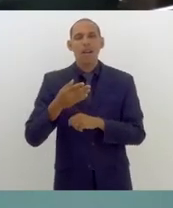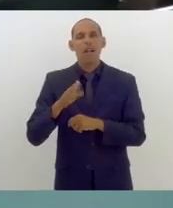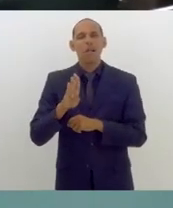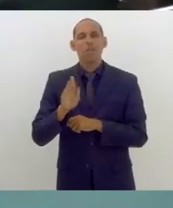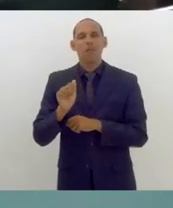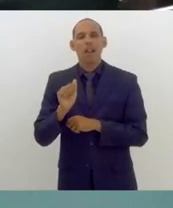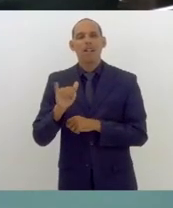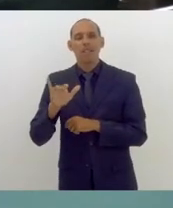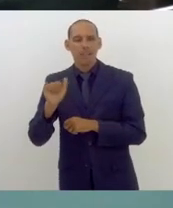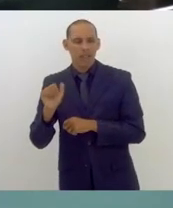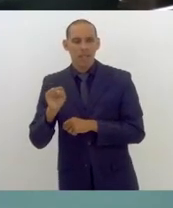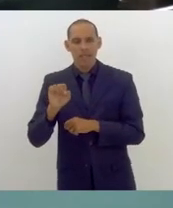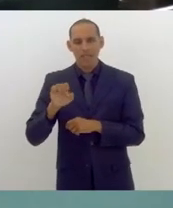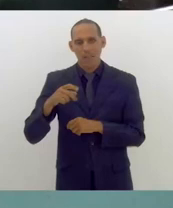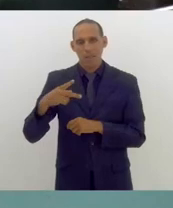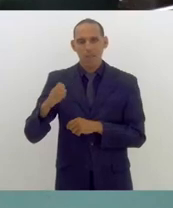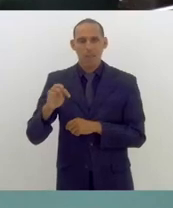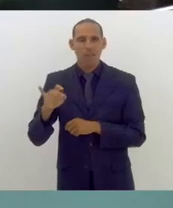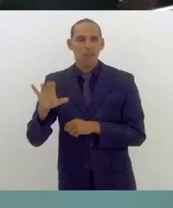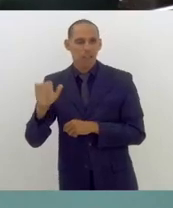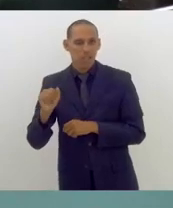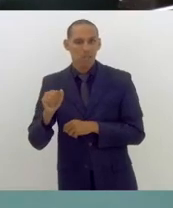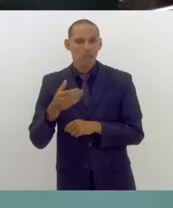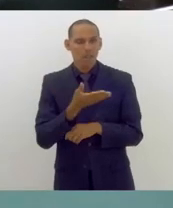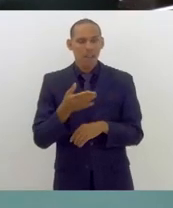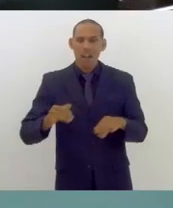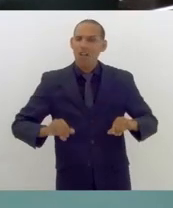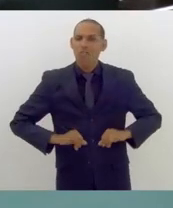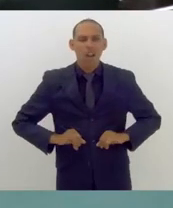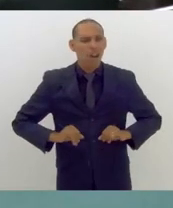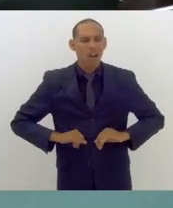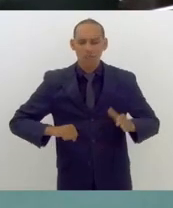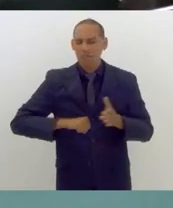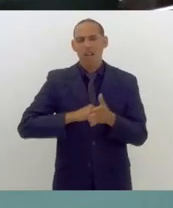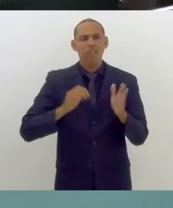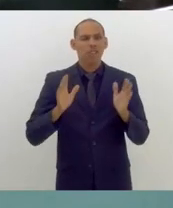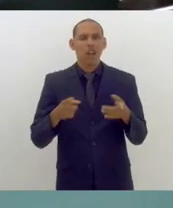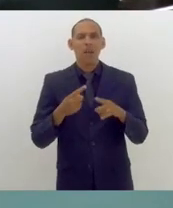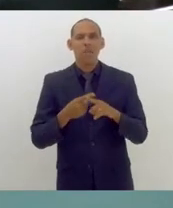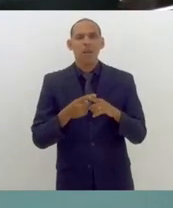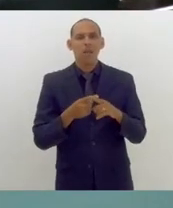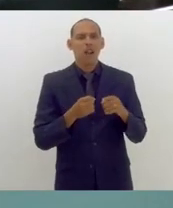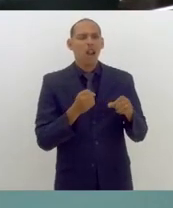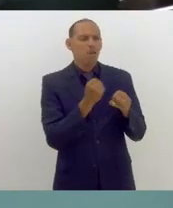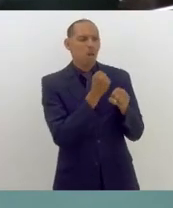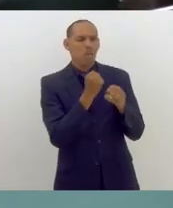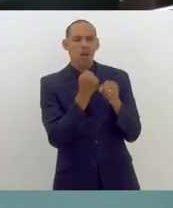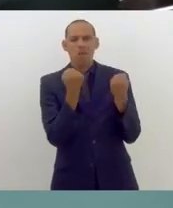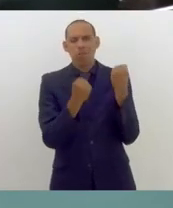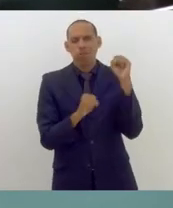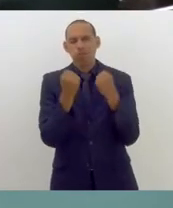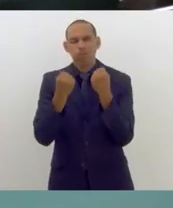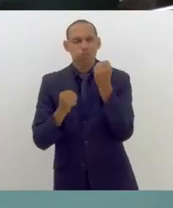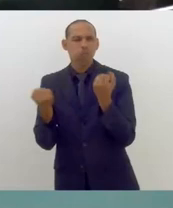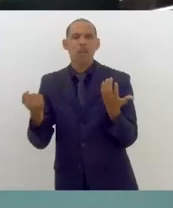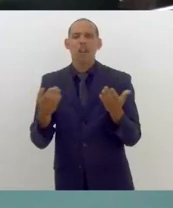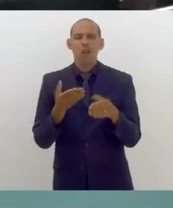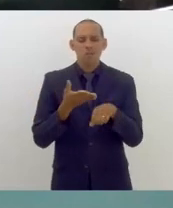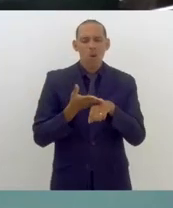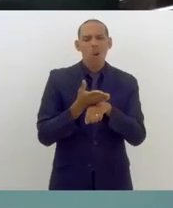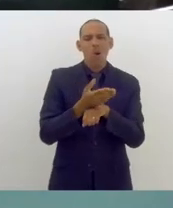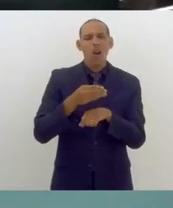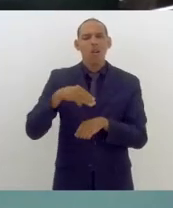nacional o pescador já impactado com grandes Empreendimentos industriais portuário mineradores que